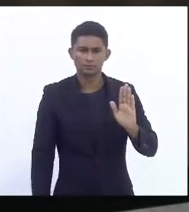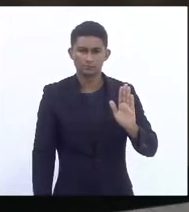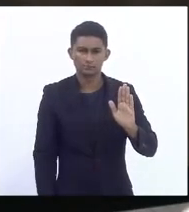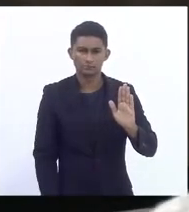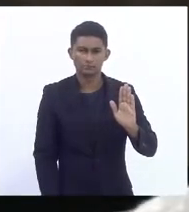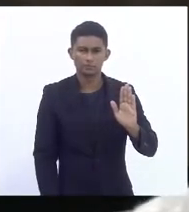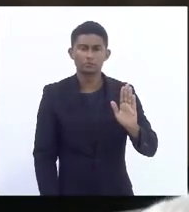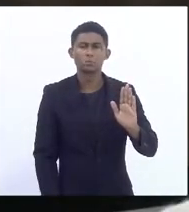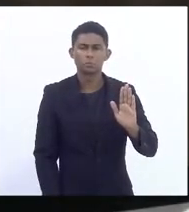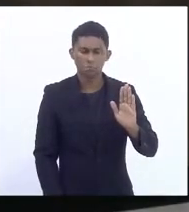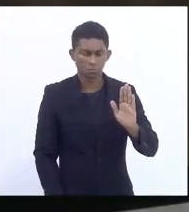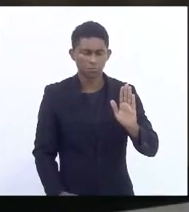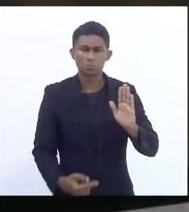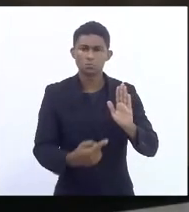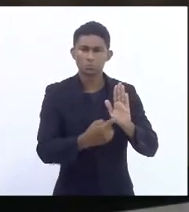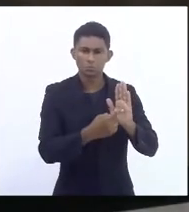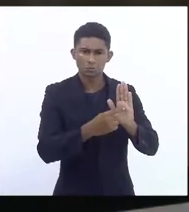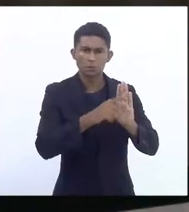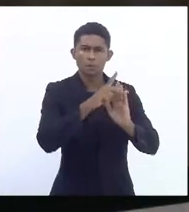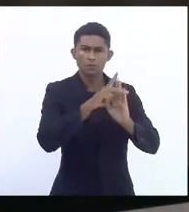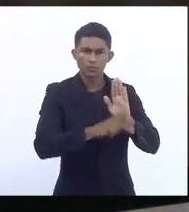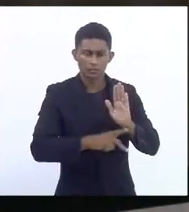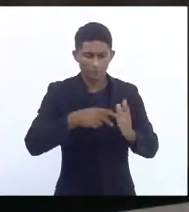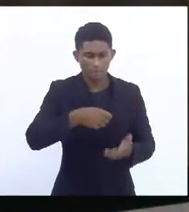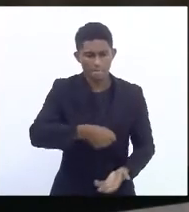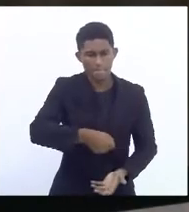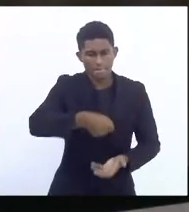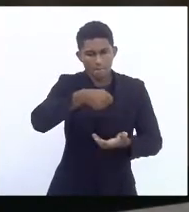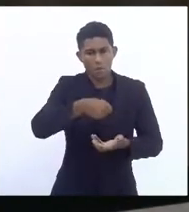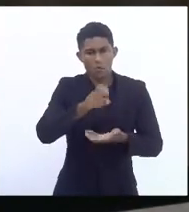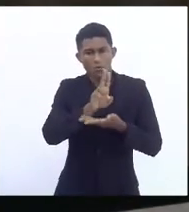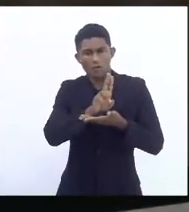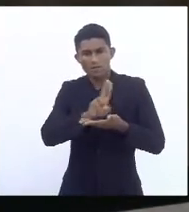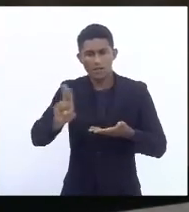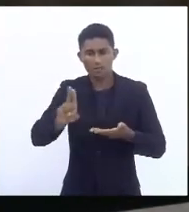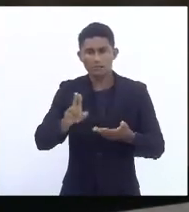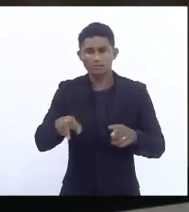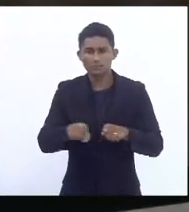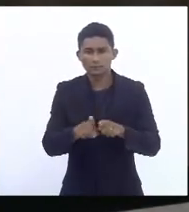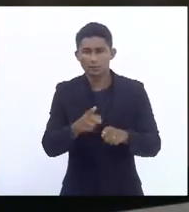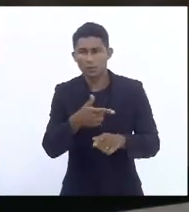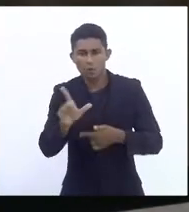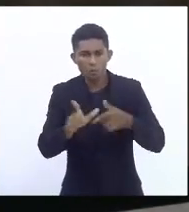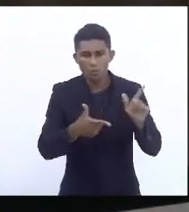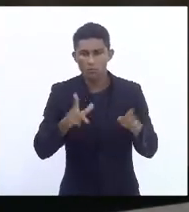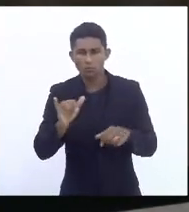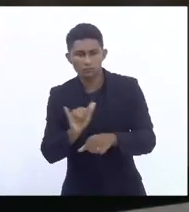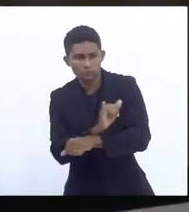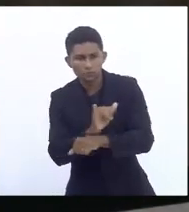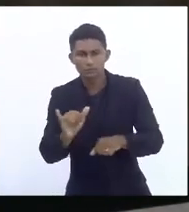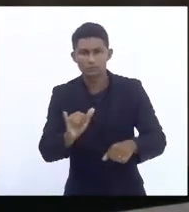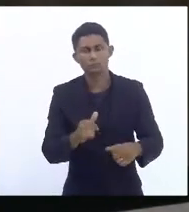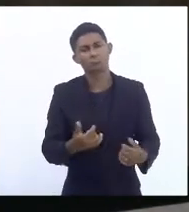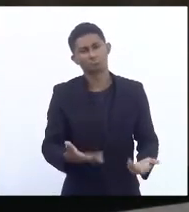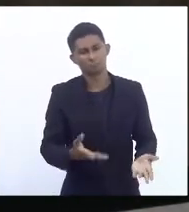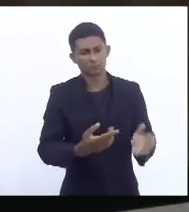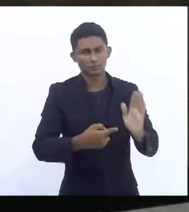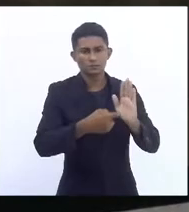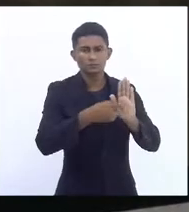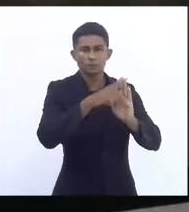o programa Bolsa Universitária e da Outras Providências. Senhor presidente, esse é um projeto que, evidentemente,